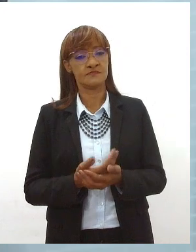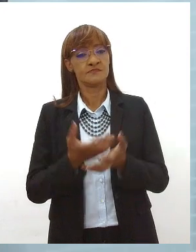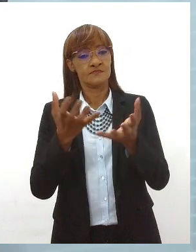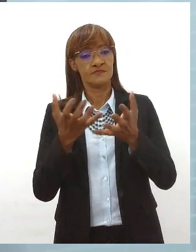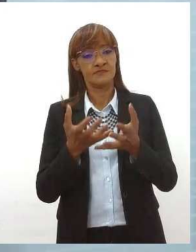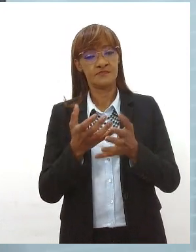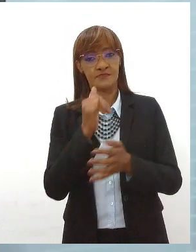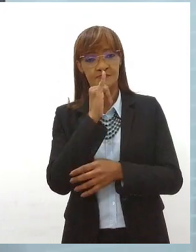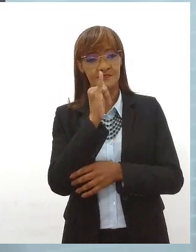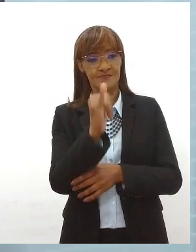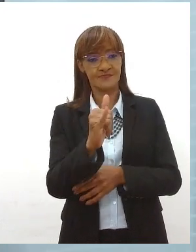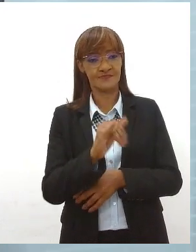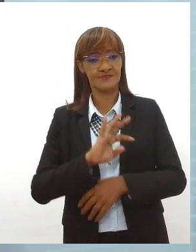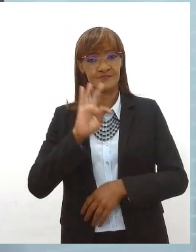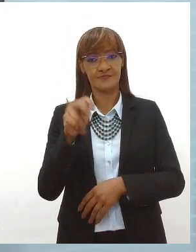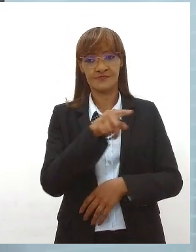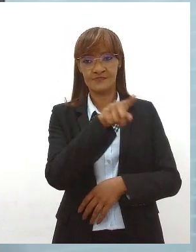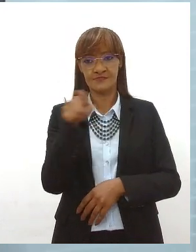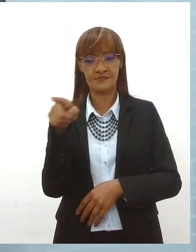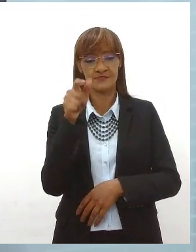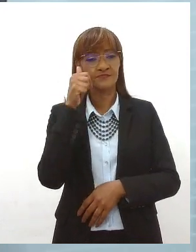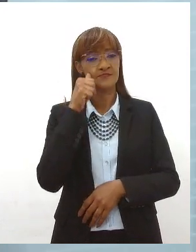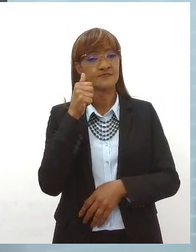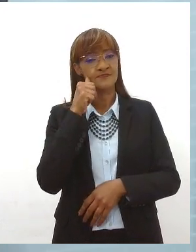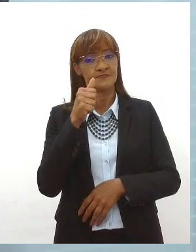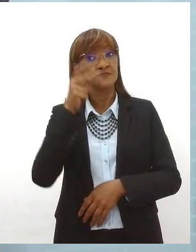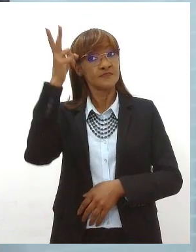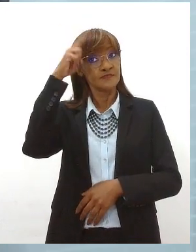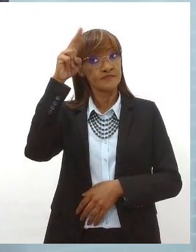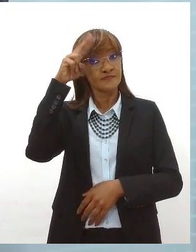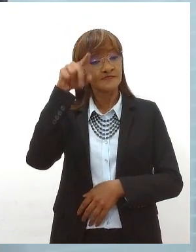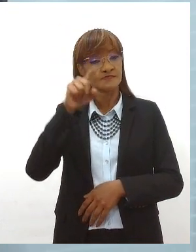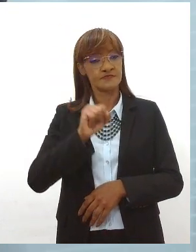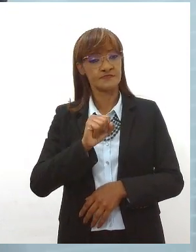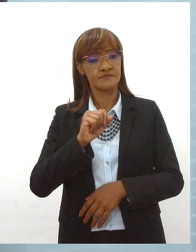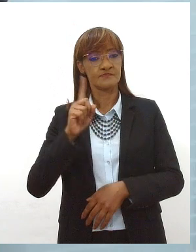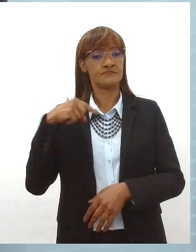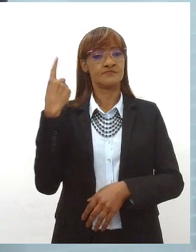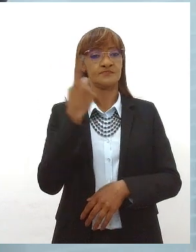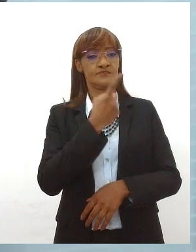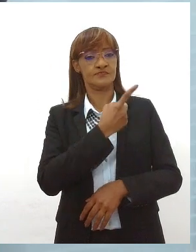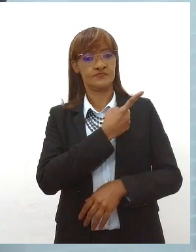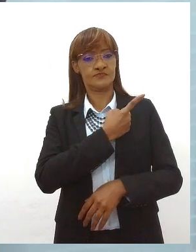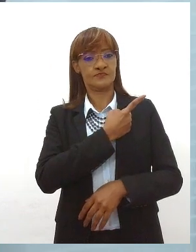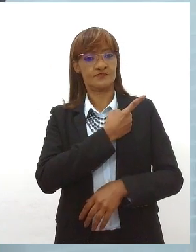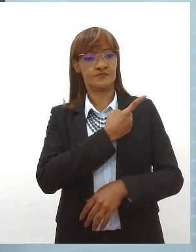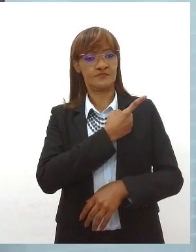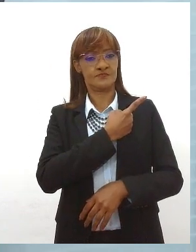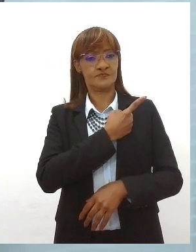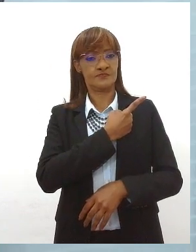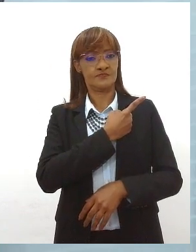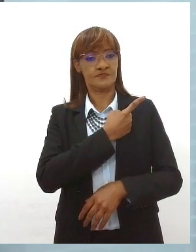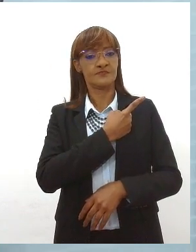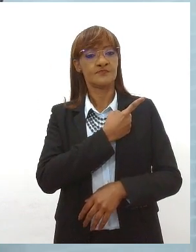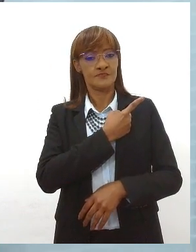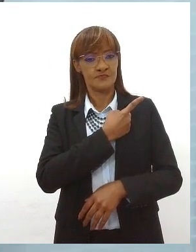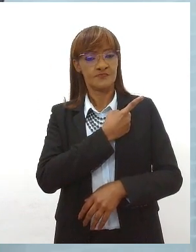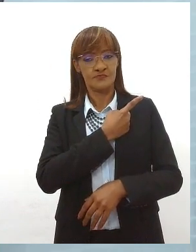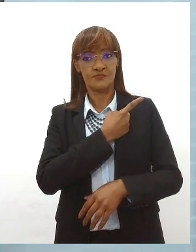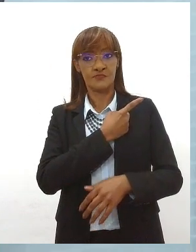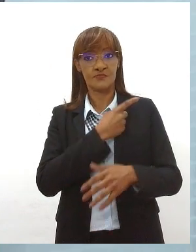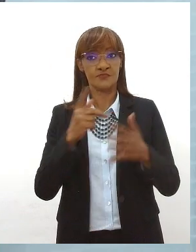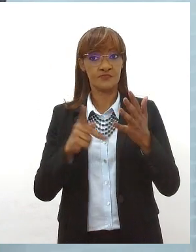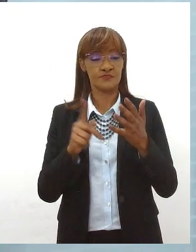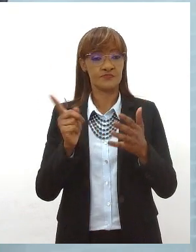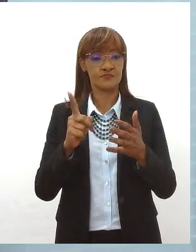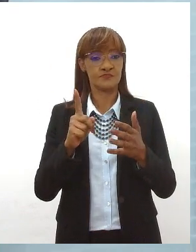vocês, mulheres. Lembre-se, nós não seremos, o espaço que nós ocupamos não é por pena, não,